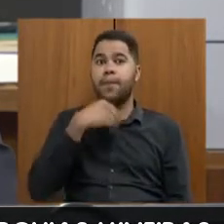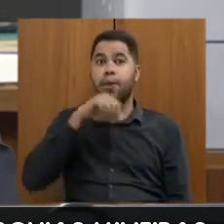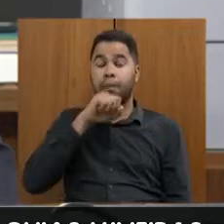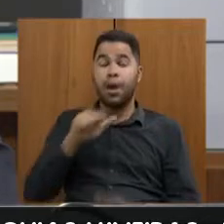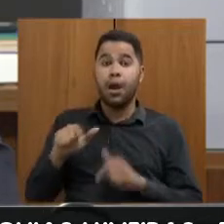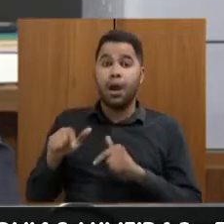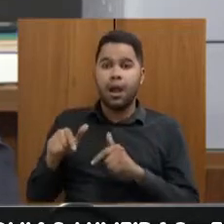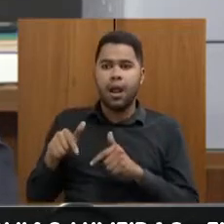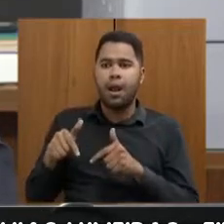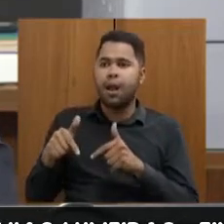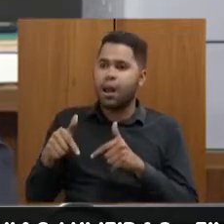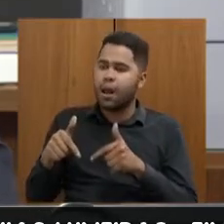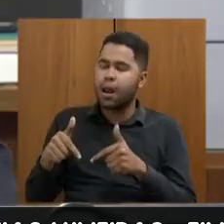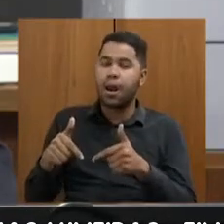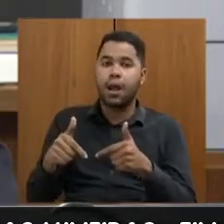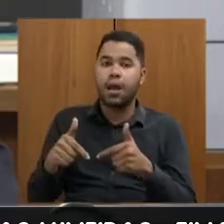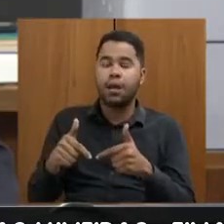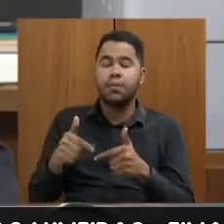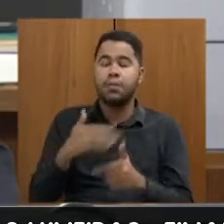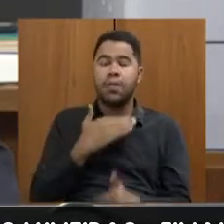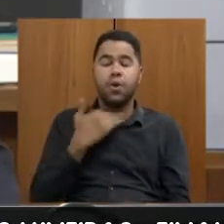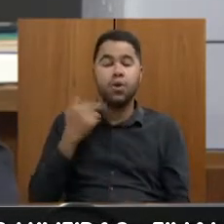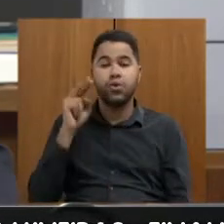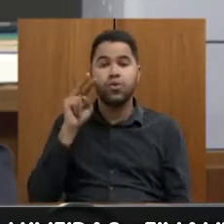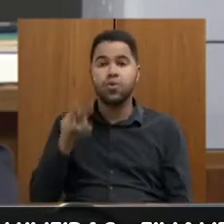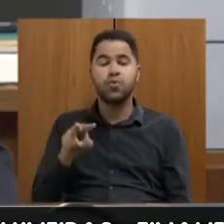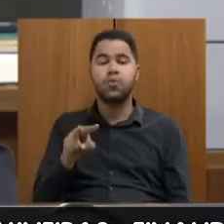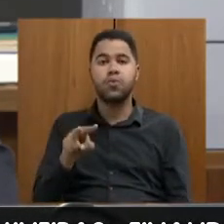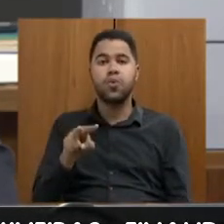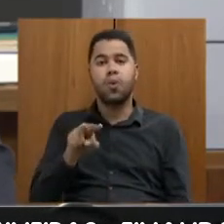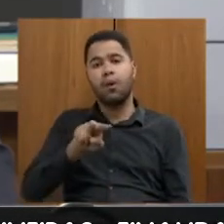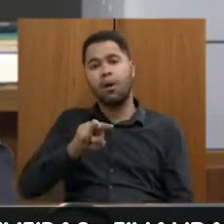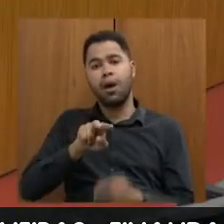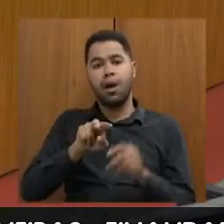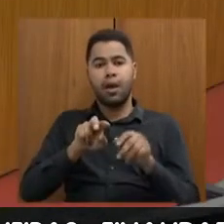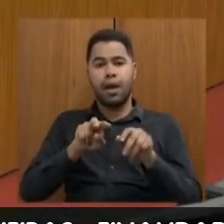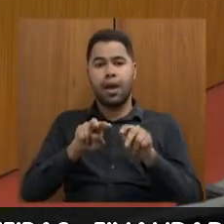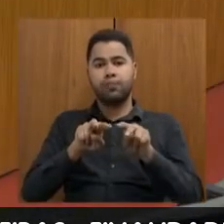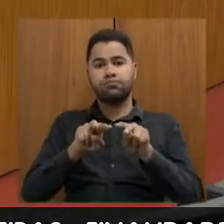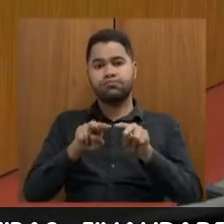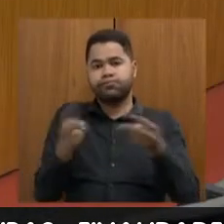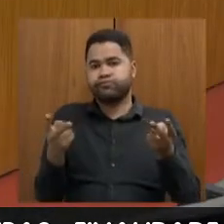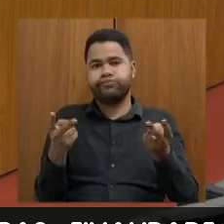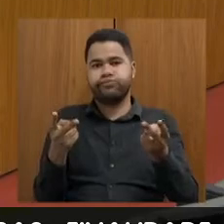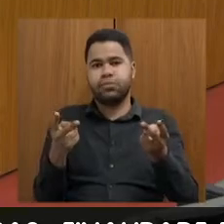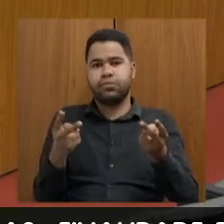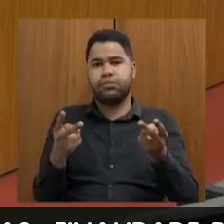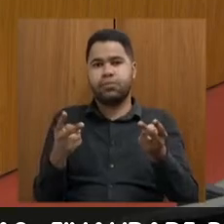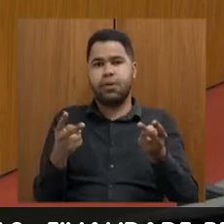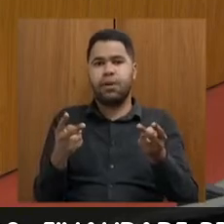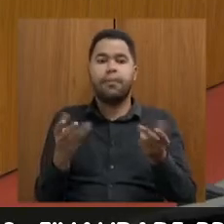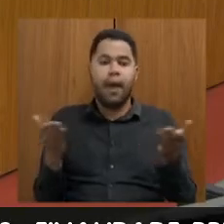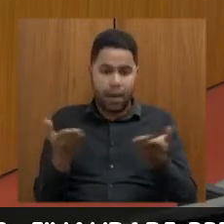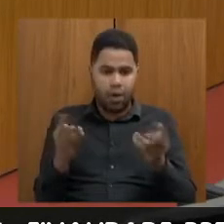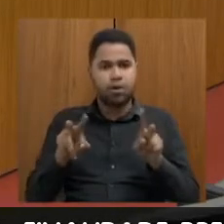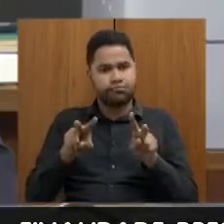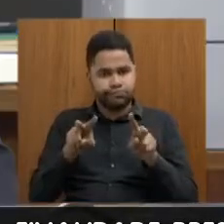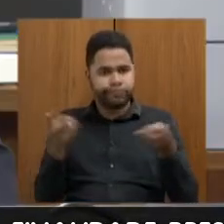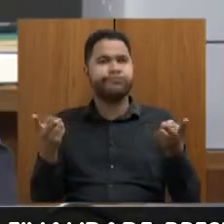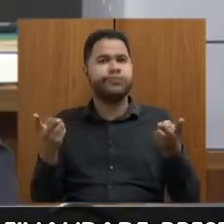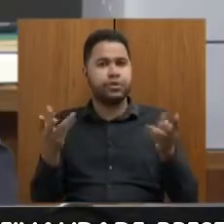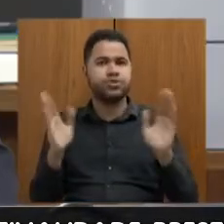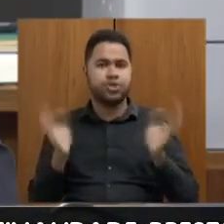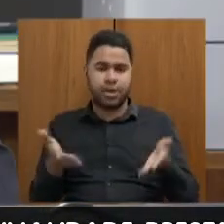meu pai fechou os olhos e infelizmente sem ver ela toda duplicada mas graças a Deus está duplicado